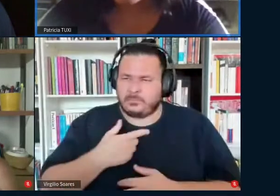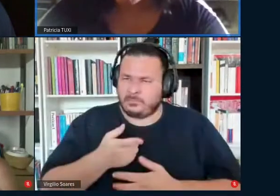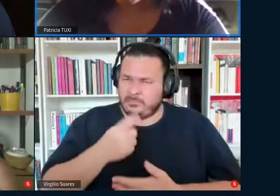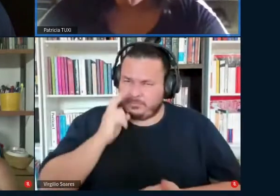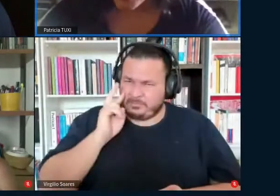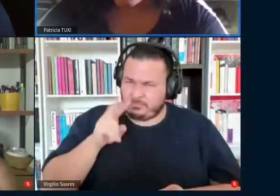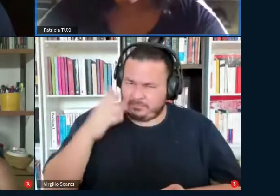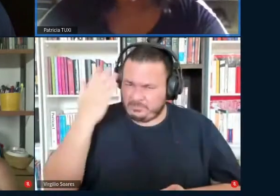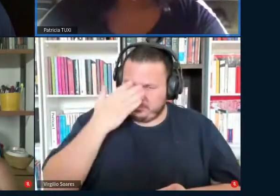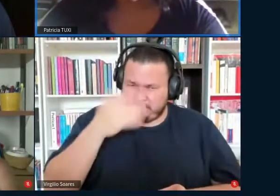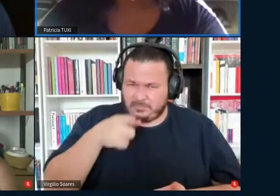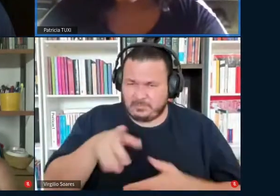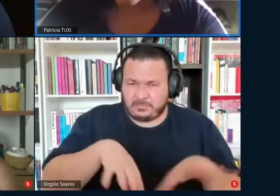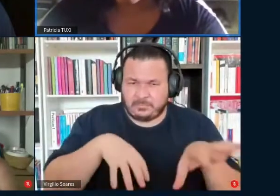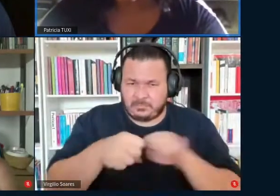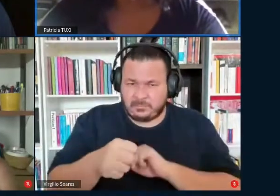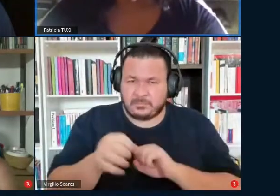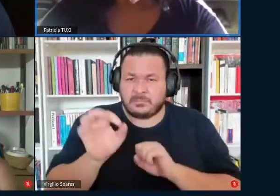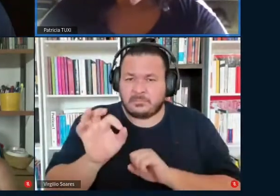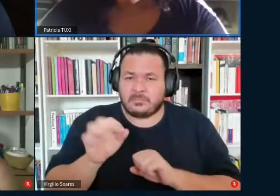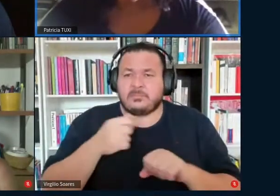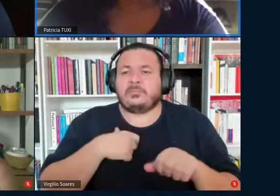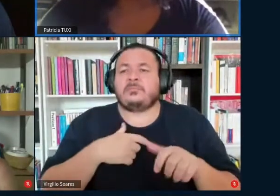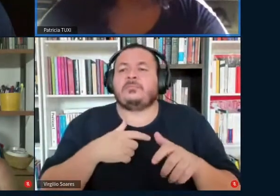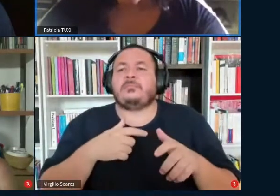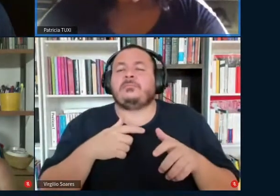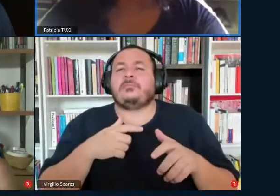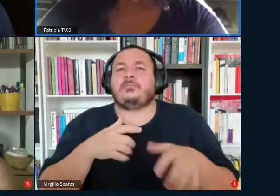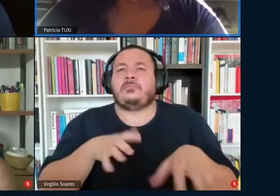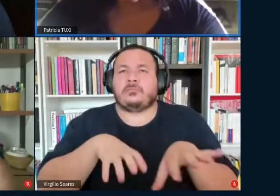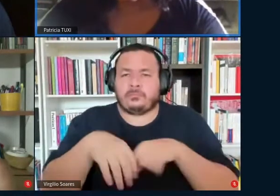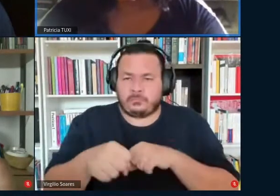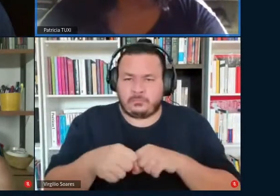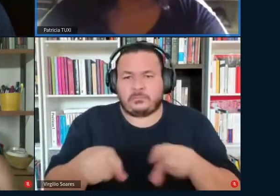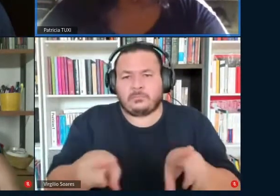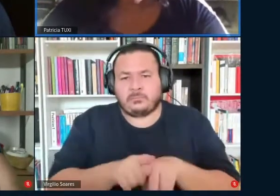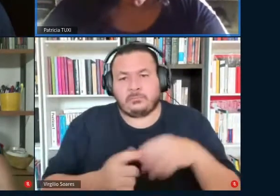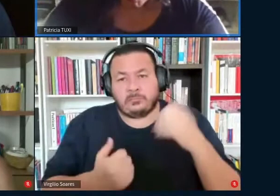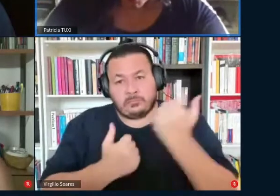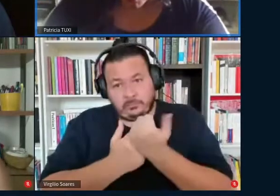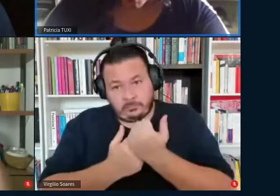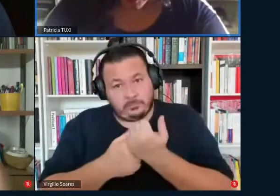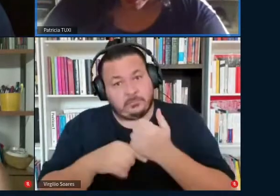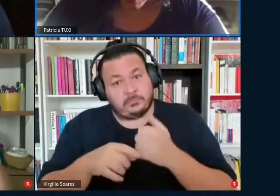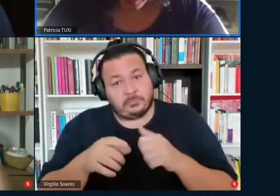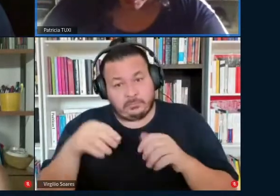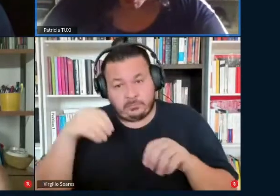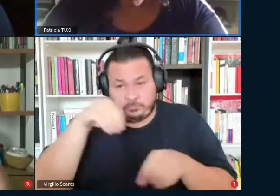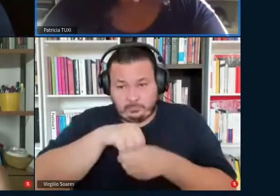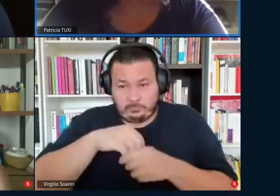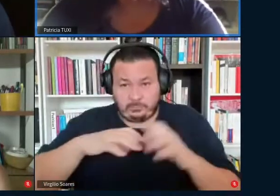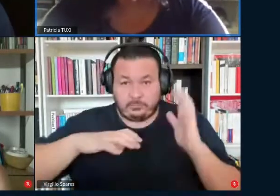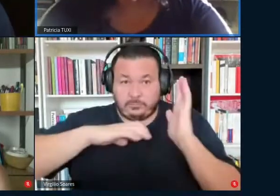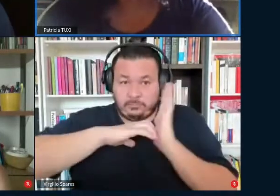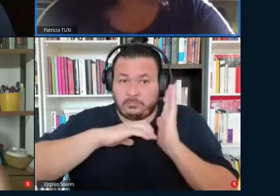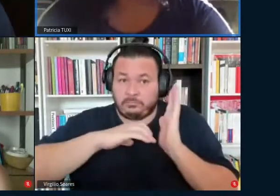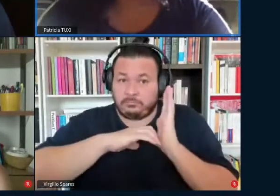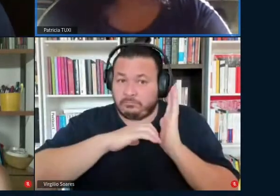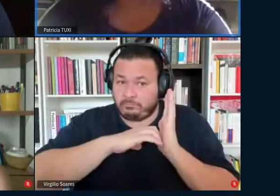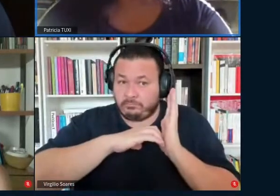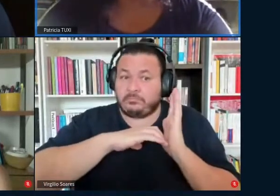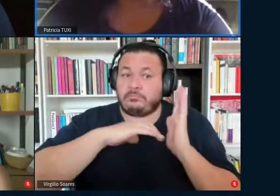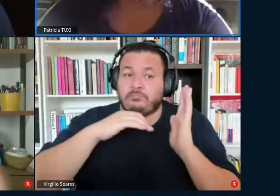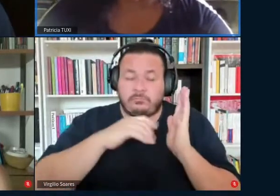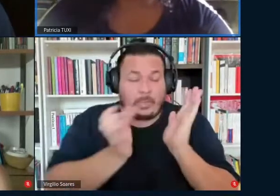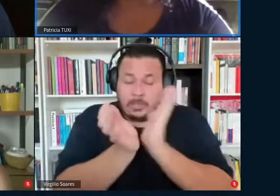visto esse preparo de formação e de apoio dentro da Câmara? é uma pergunta que eu tenho que eu não vi